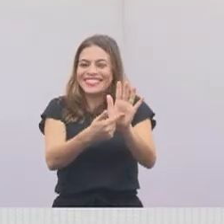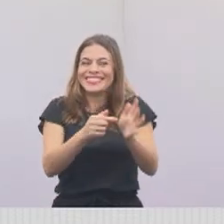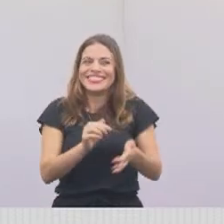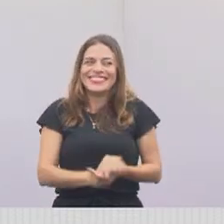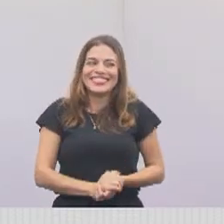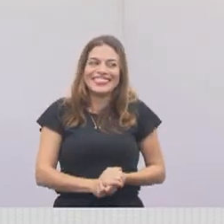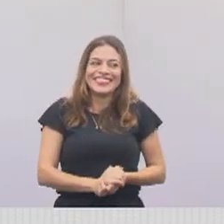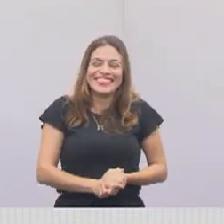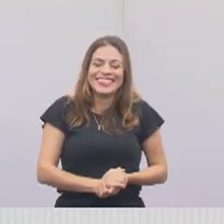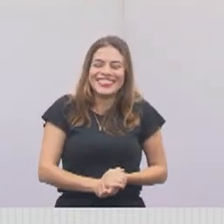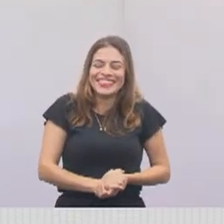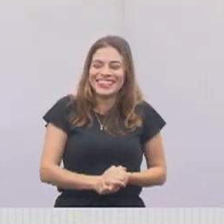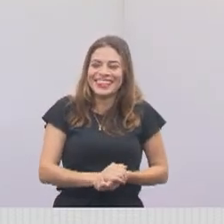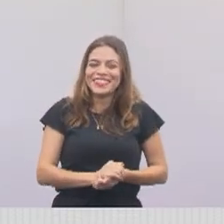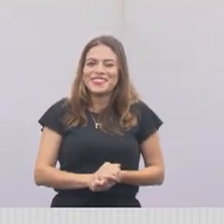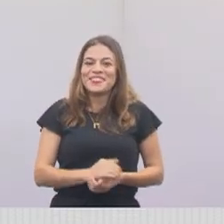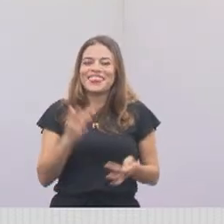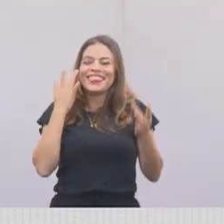no Ariano Suassuna.